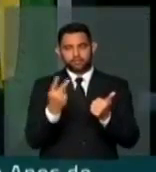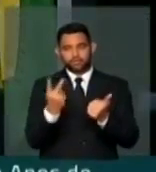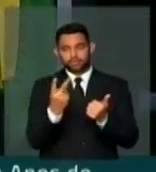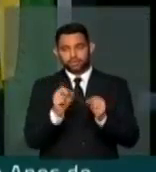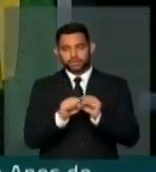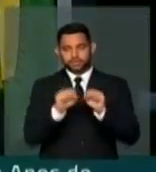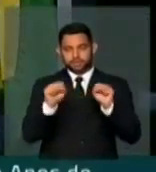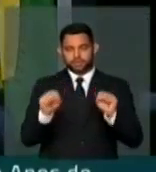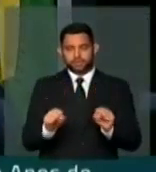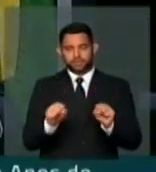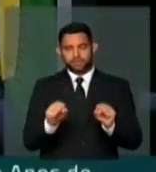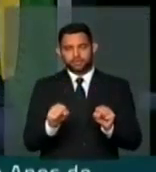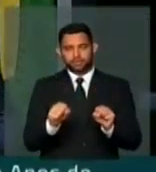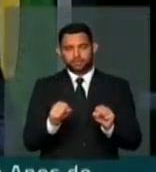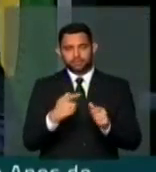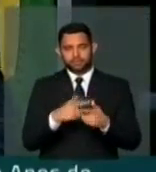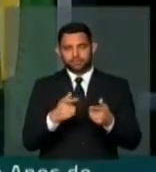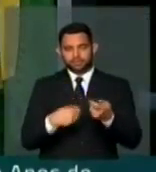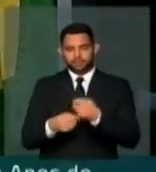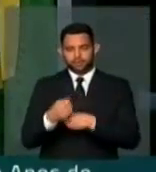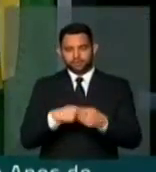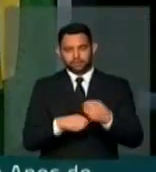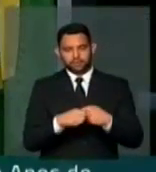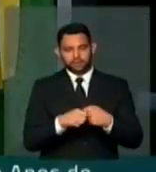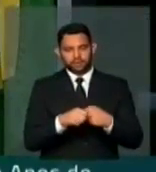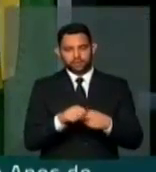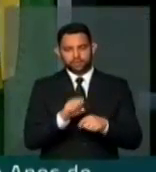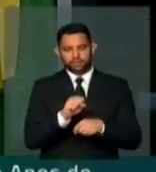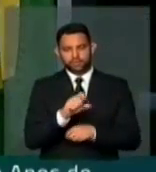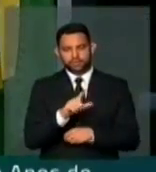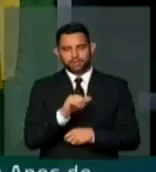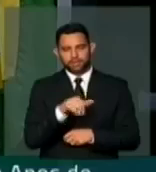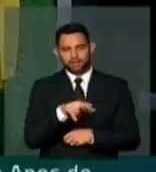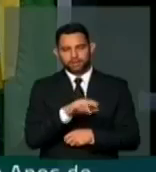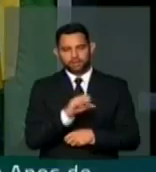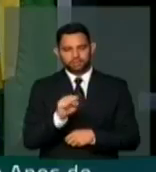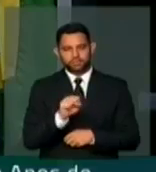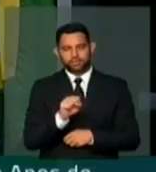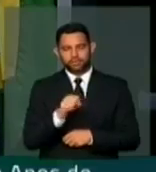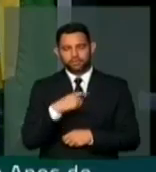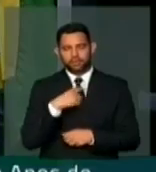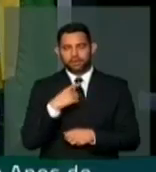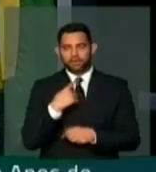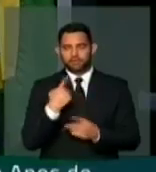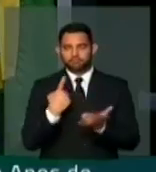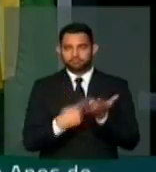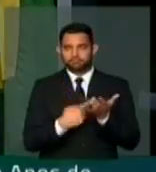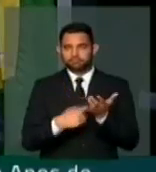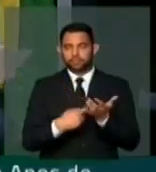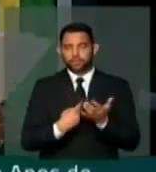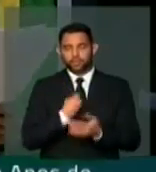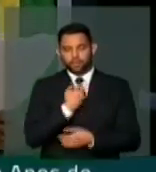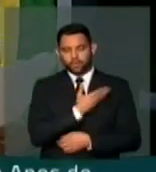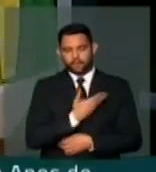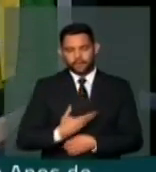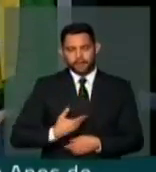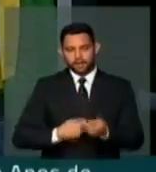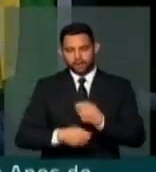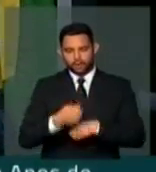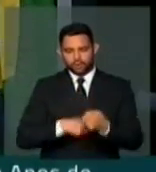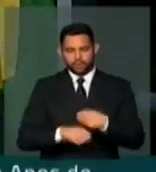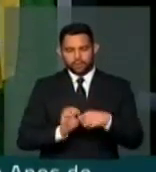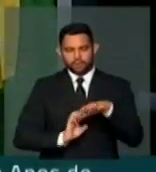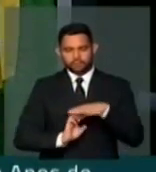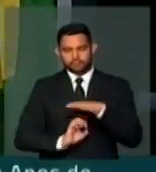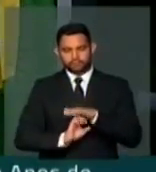sistemas, da economia de mercado e do socialismo, para que compatibilizado o Estado e a economia de